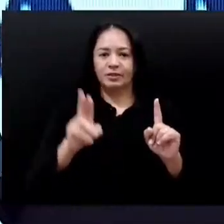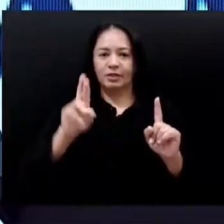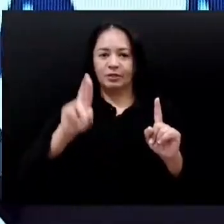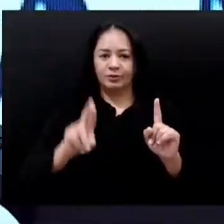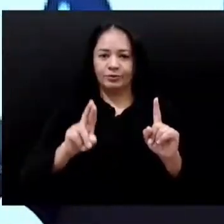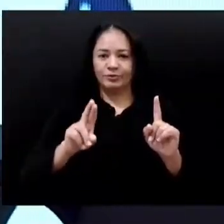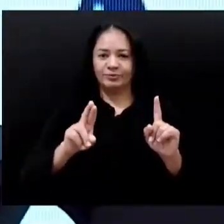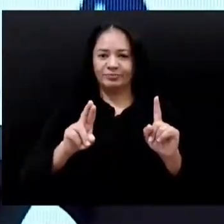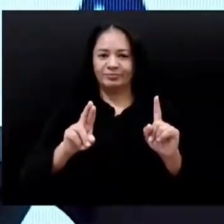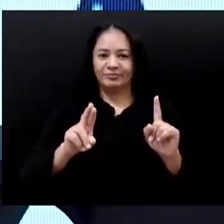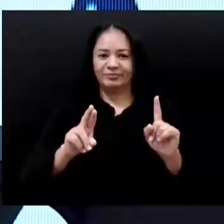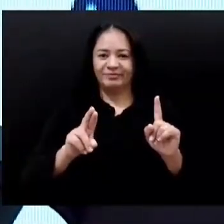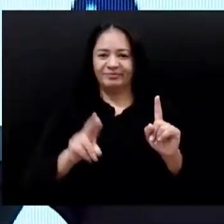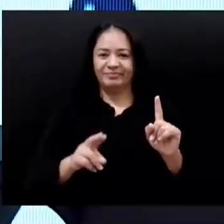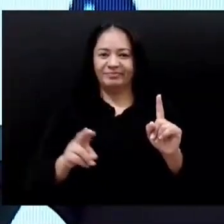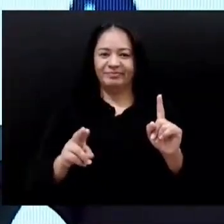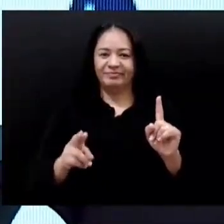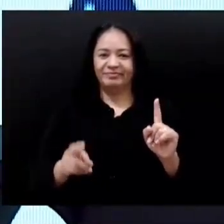Flose.